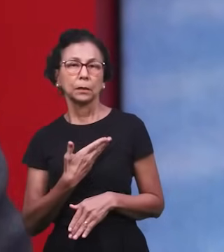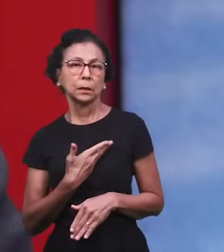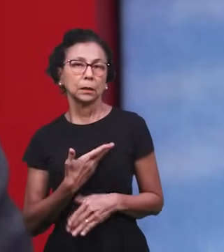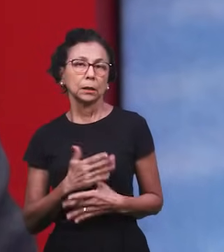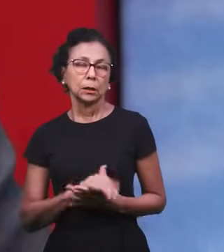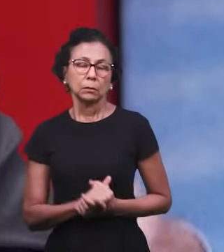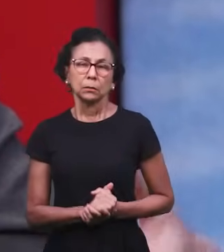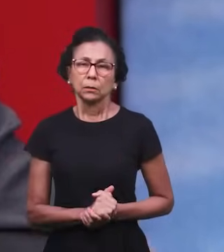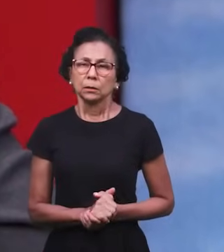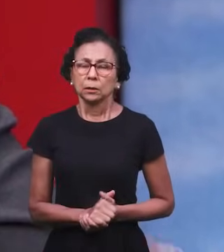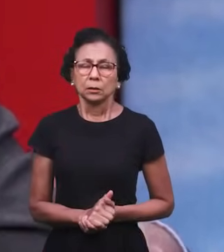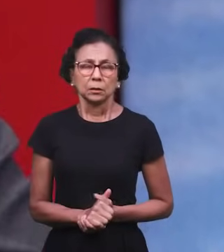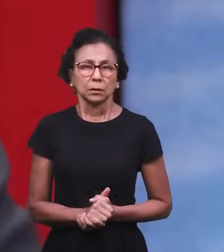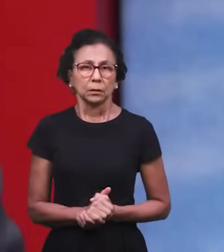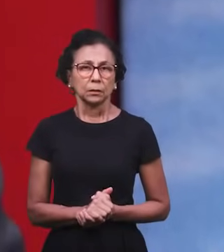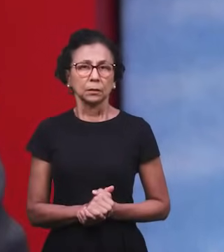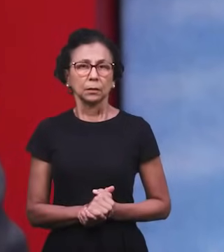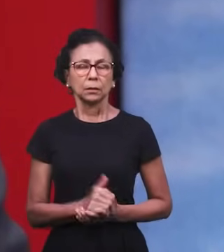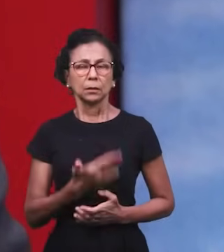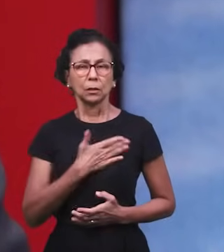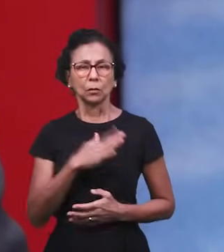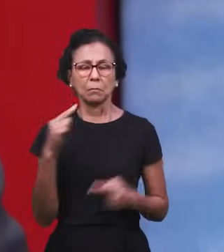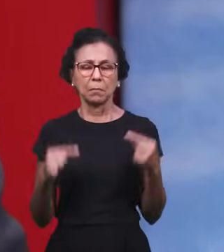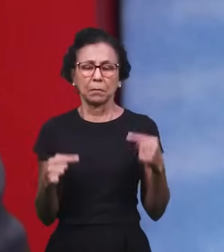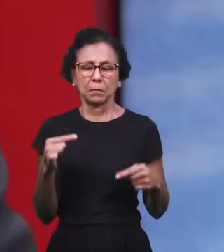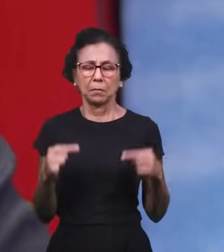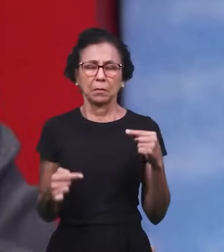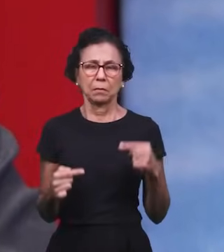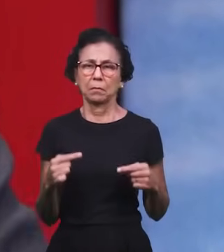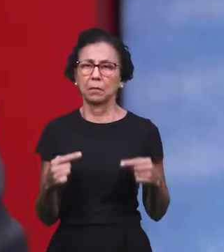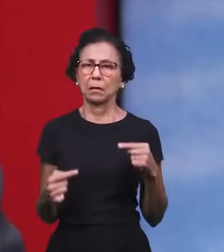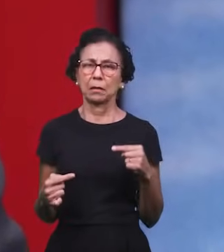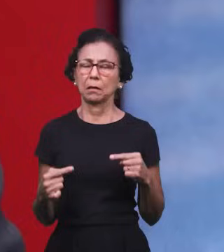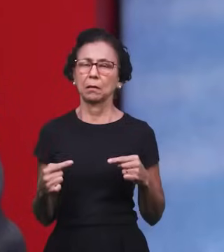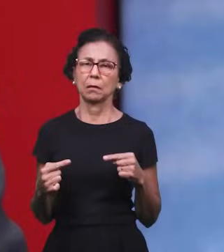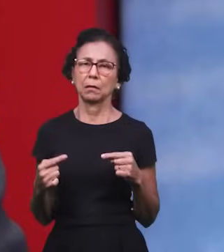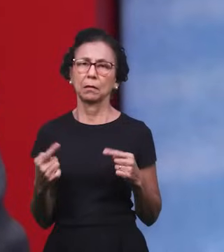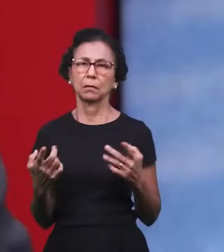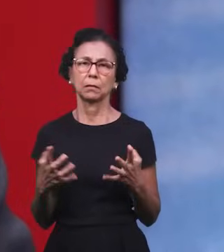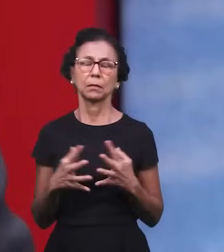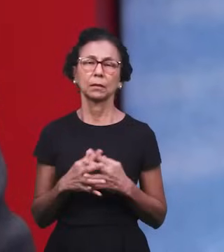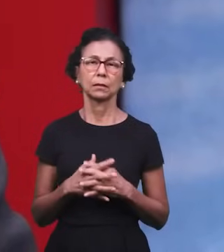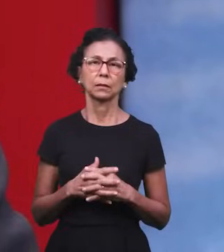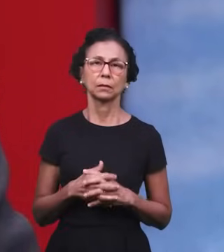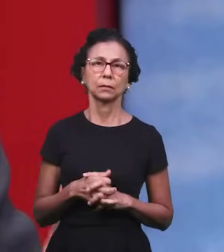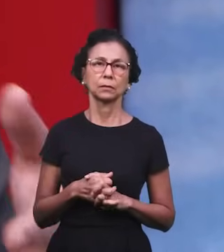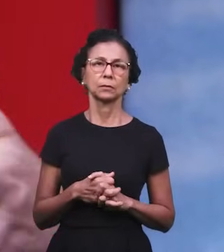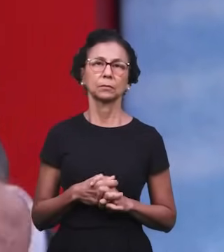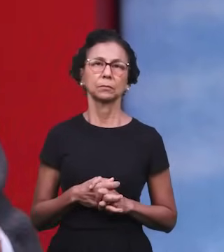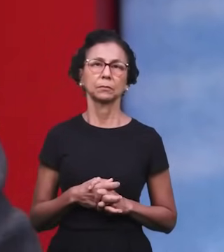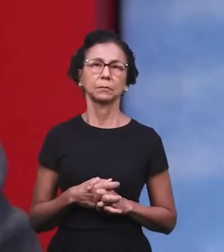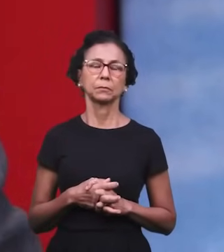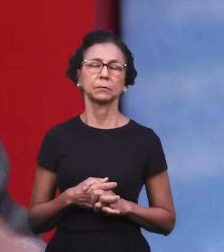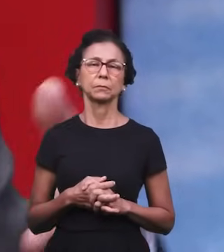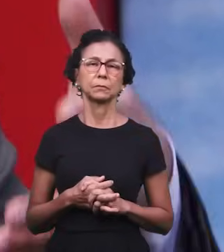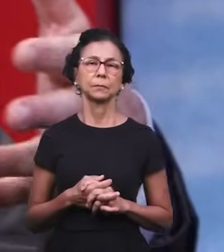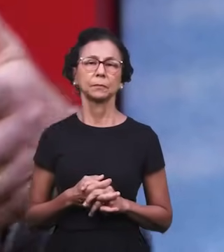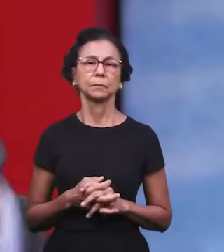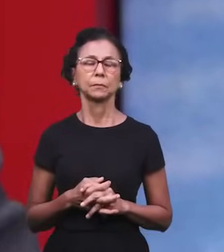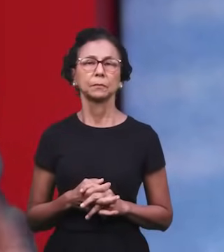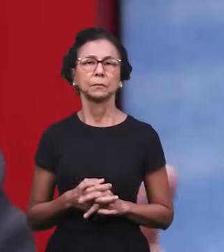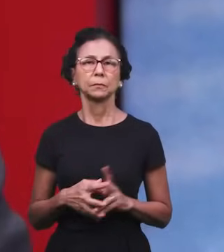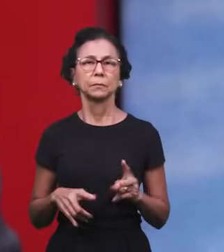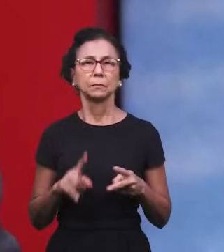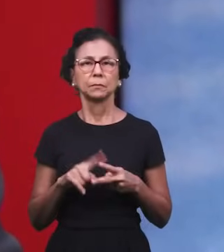fala desses dois momentos, desses dois eventos, Mas a melhor forma é se voltar para a palavra